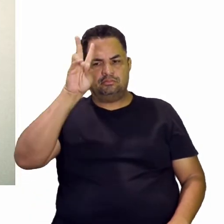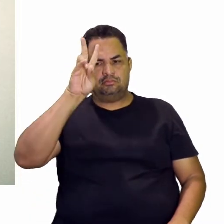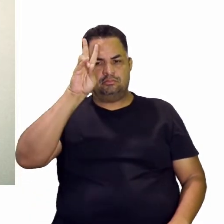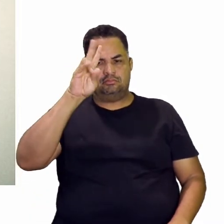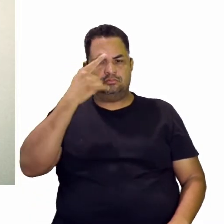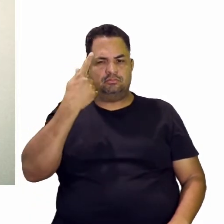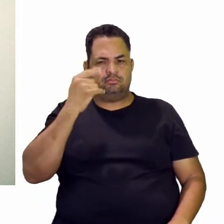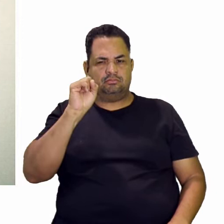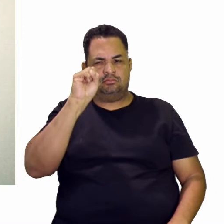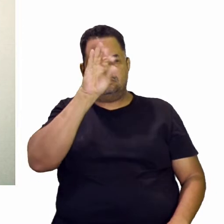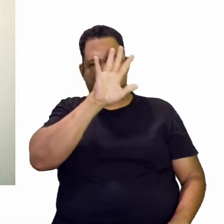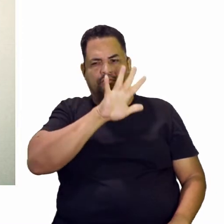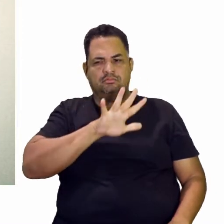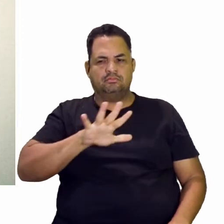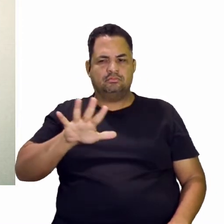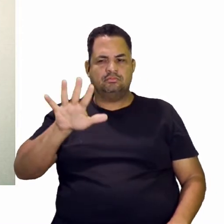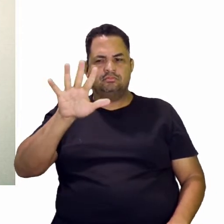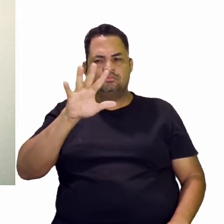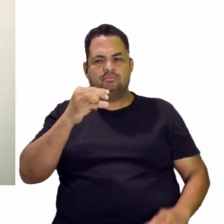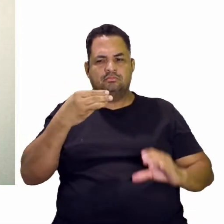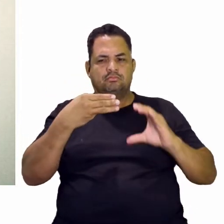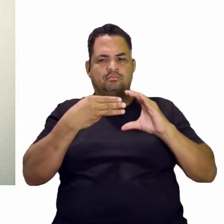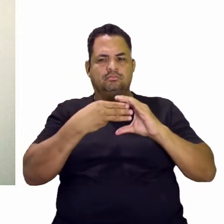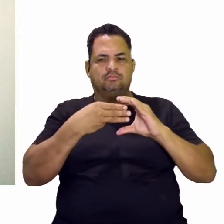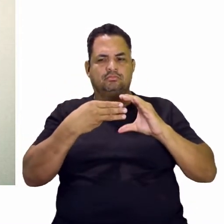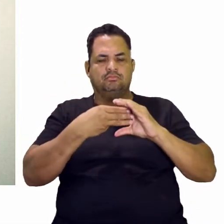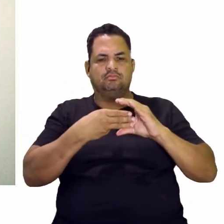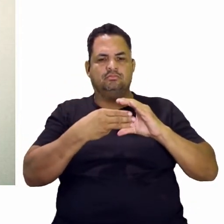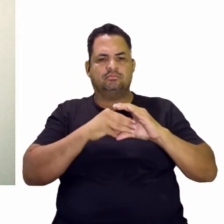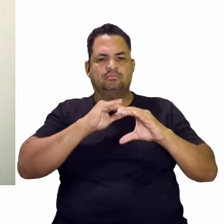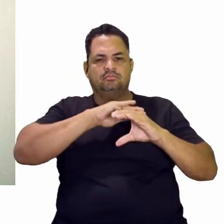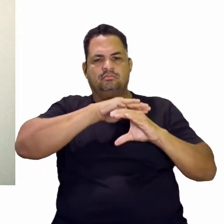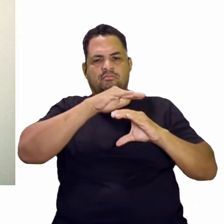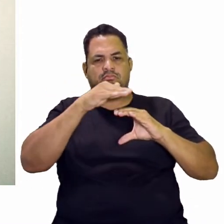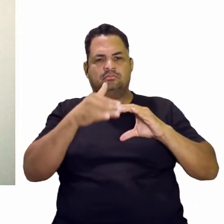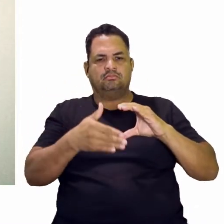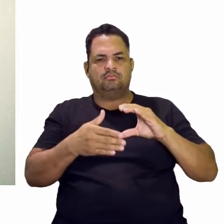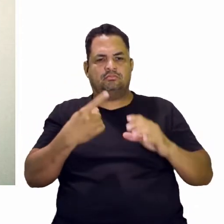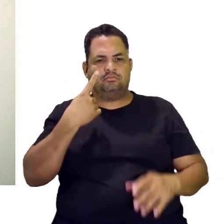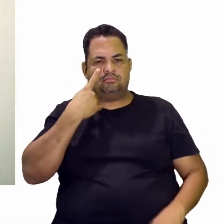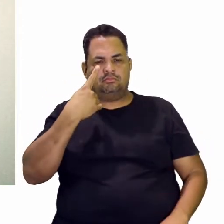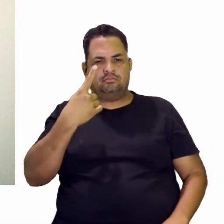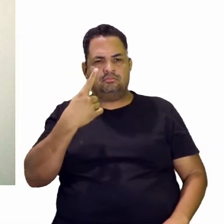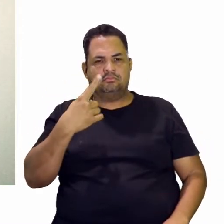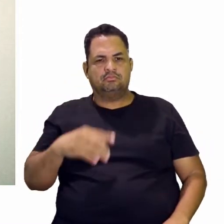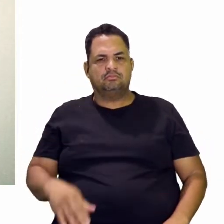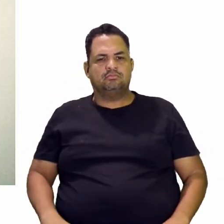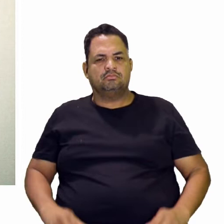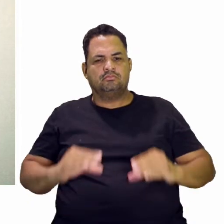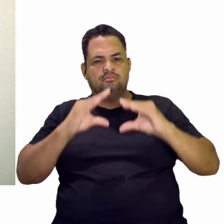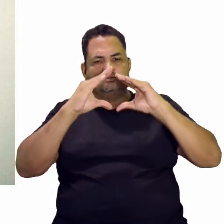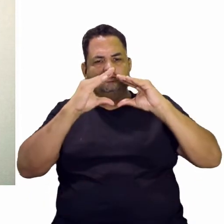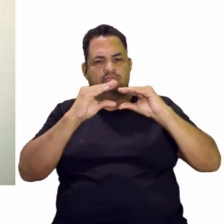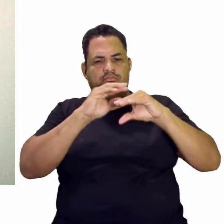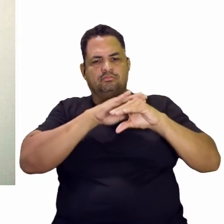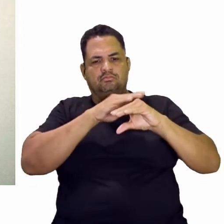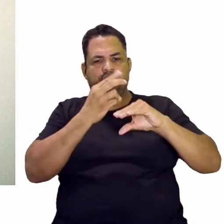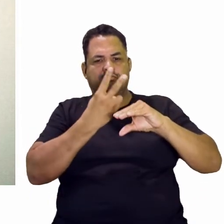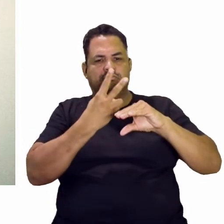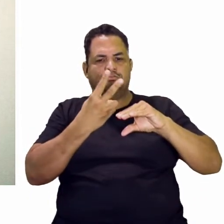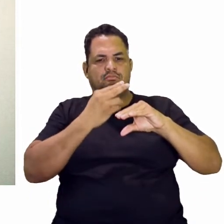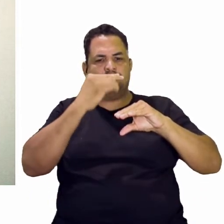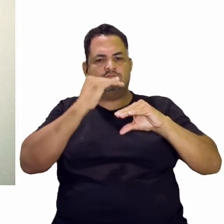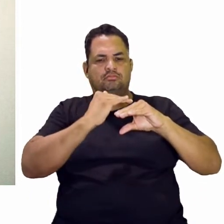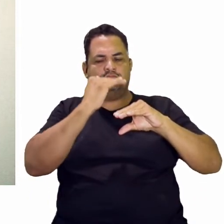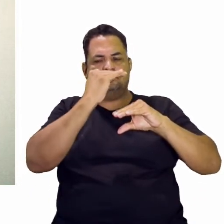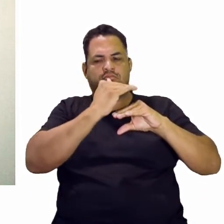Fica com aquela imagem lá da membrana plasmática, tá bom? E a gente viu que é como se fosse um sanduíche, uma bicamada